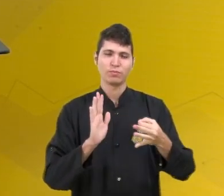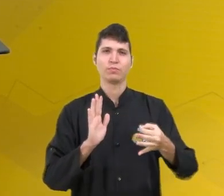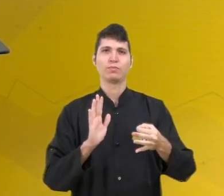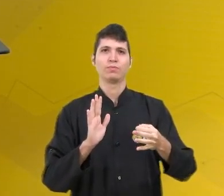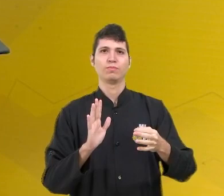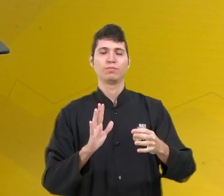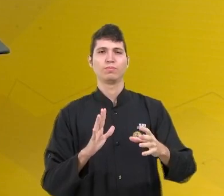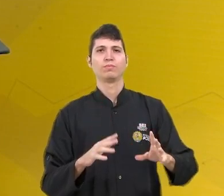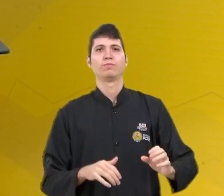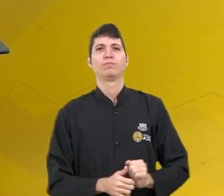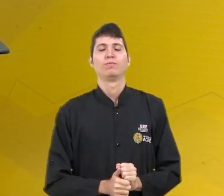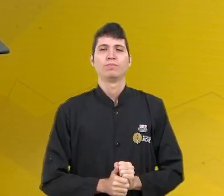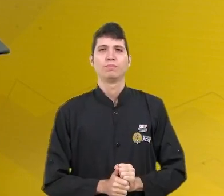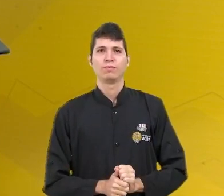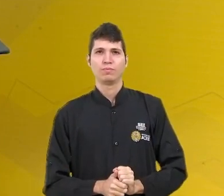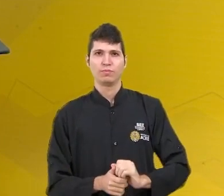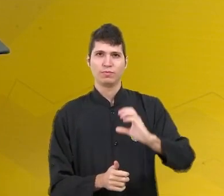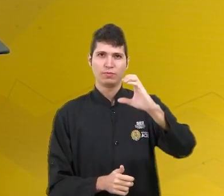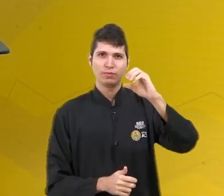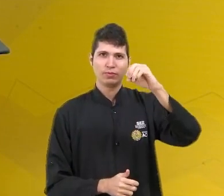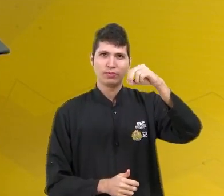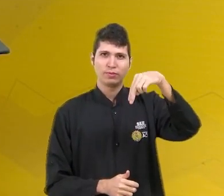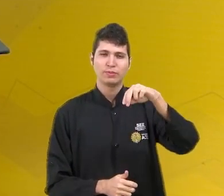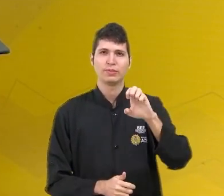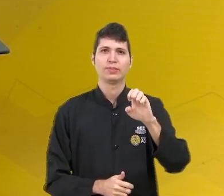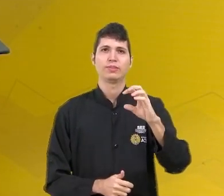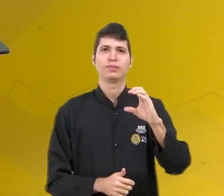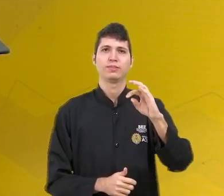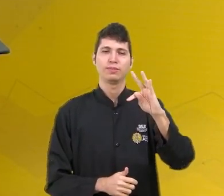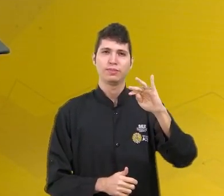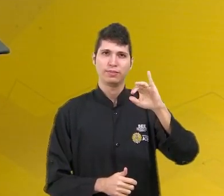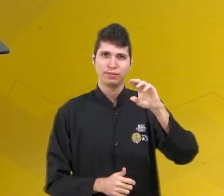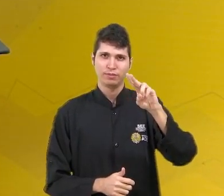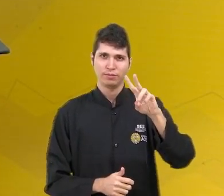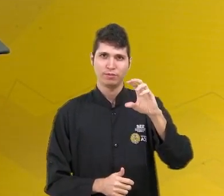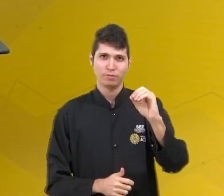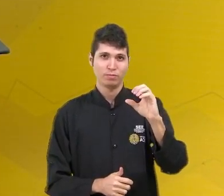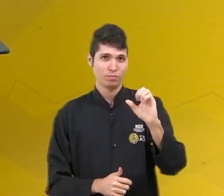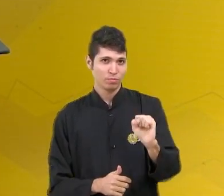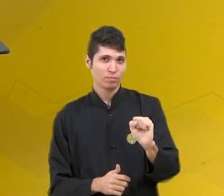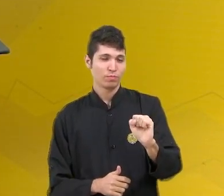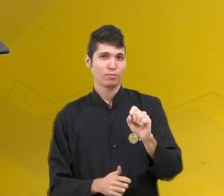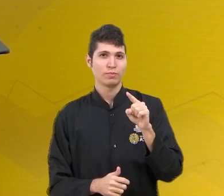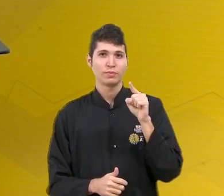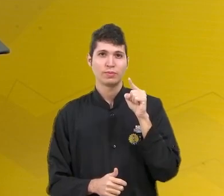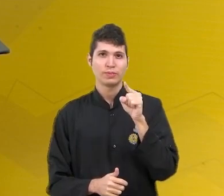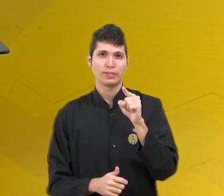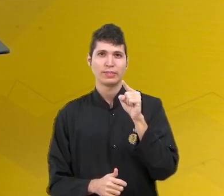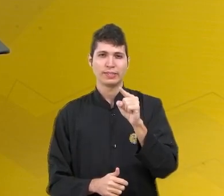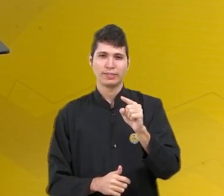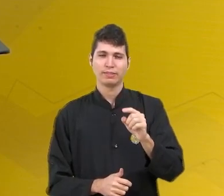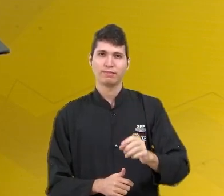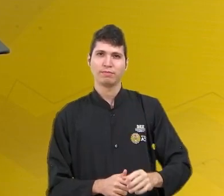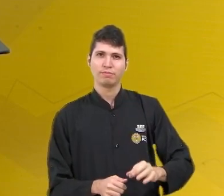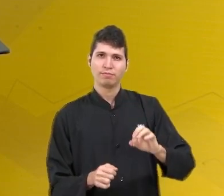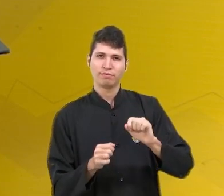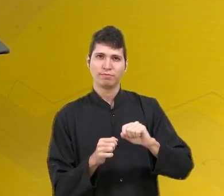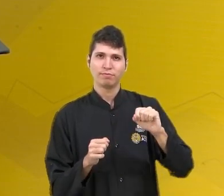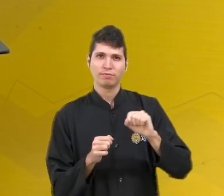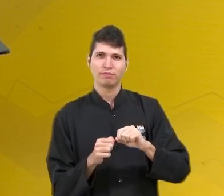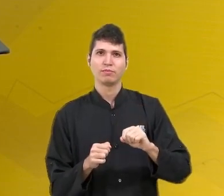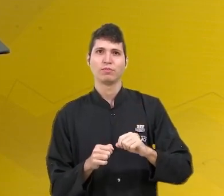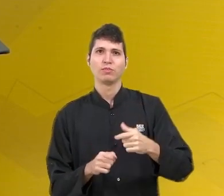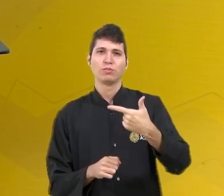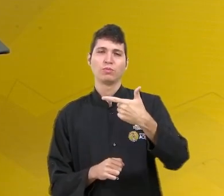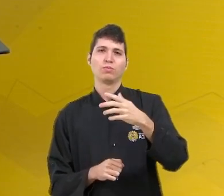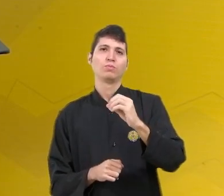Uma competência relativamente assim fácil em relação a outras, de você conseguir gabaritar os 200 pontos. Então,